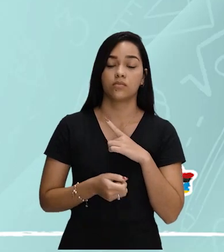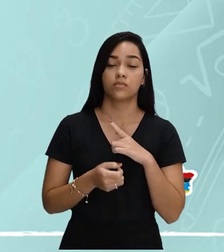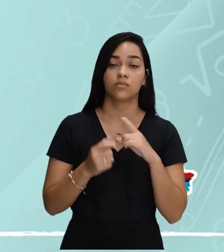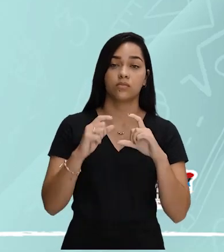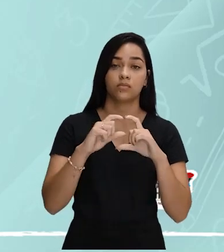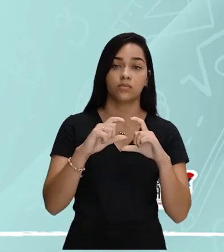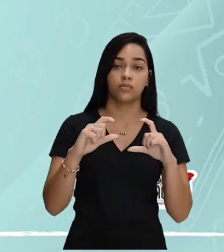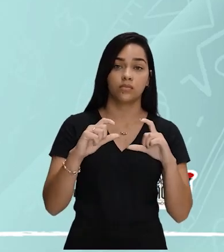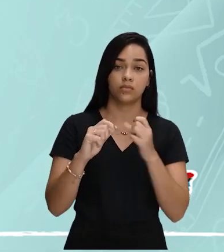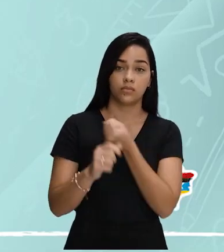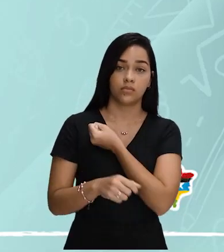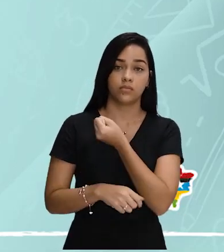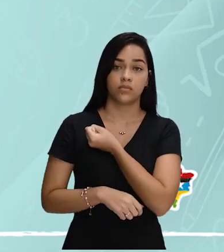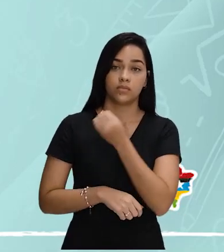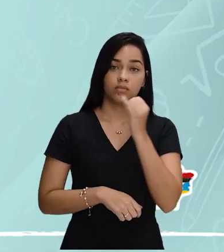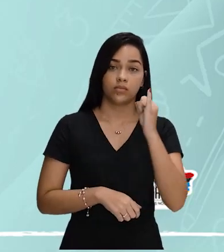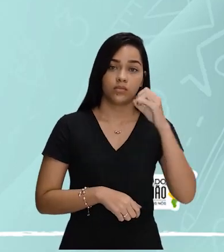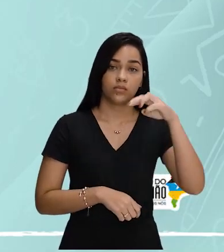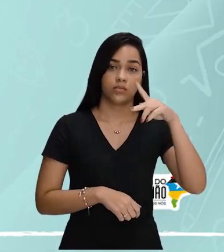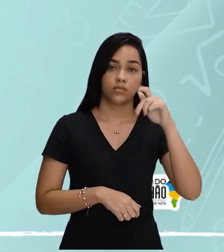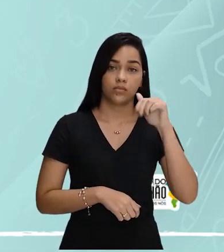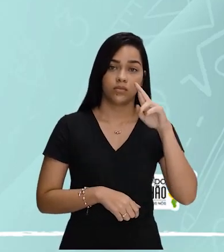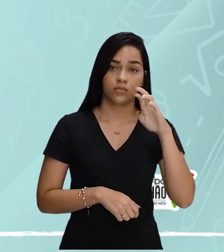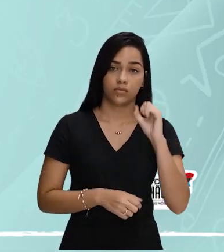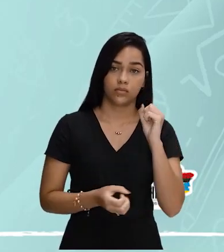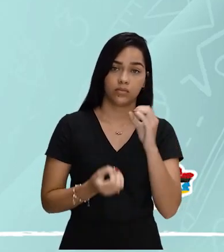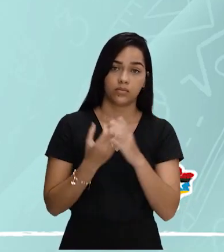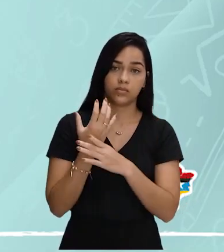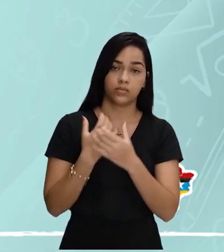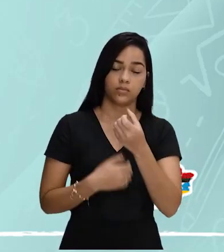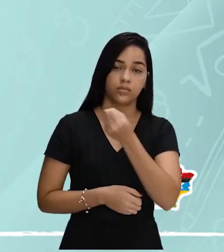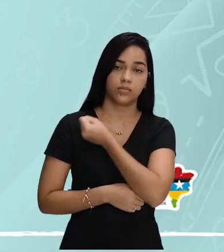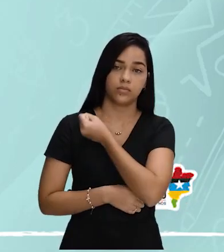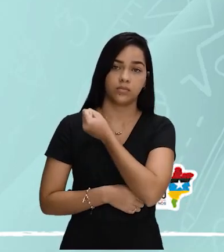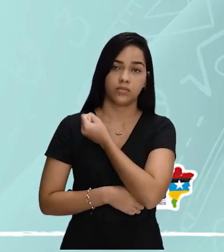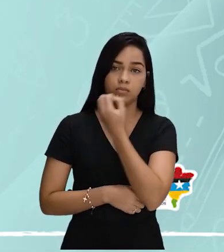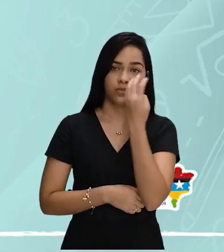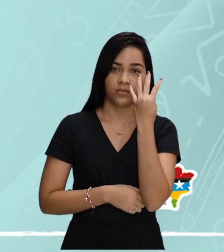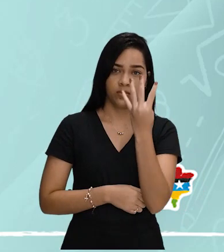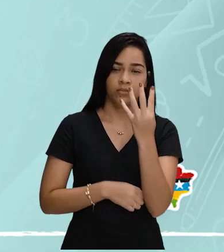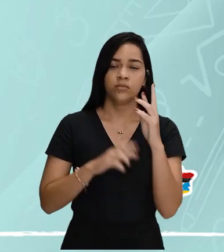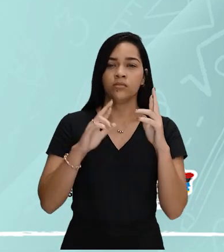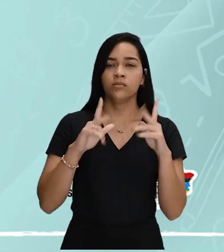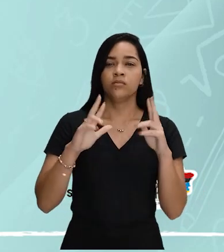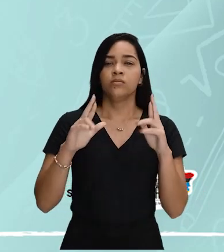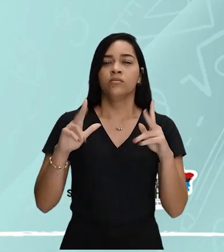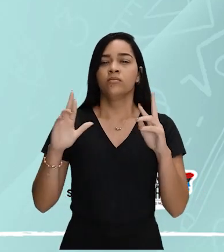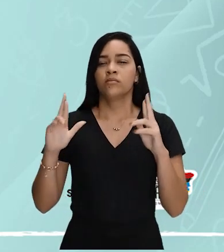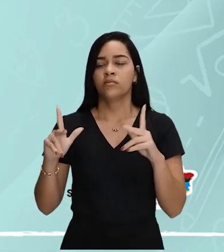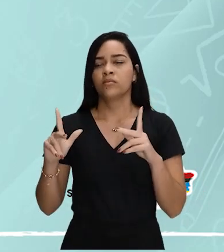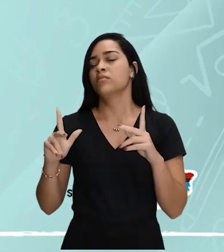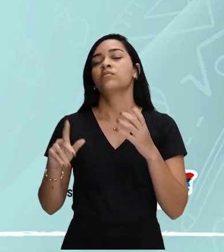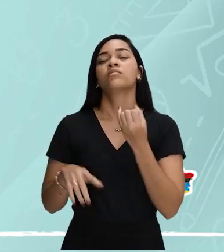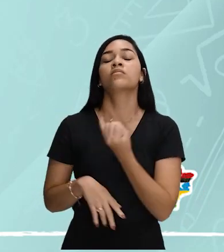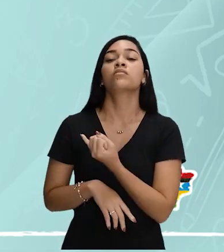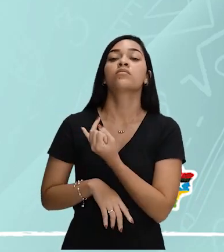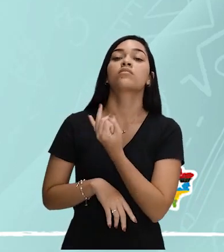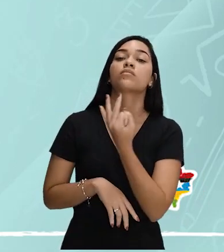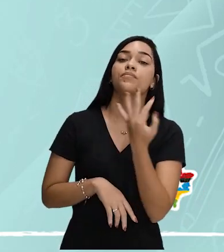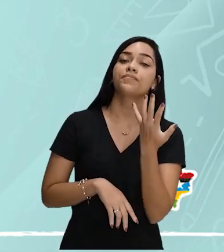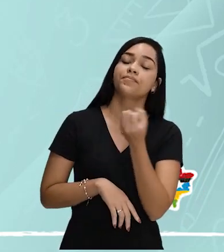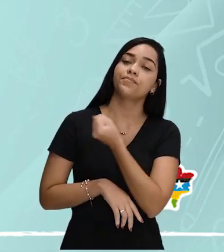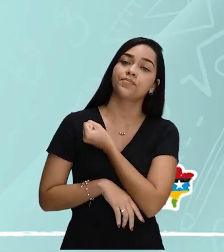como para formar números com quatro algarismos distintos a quantidade